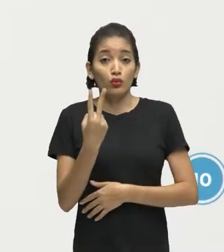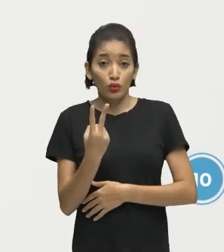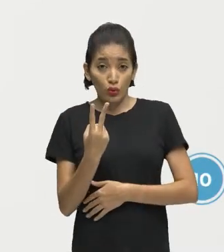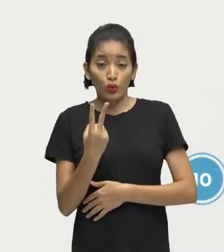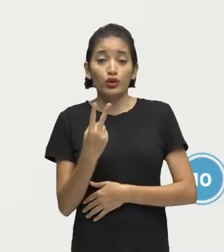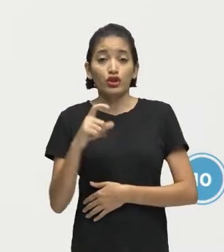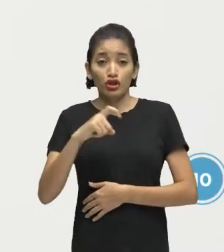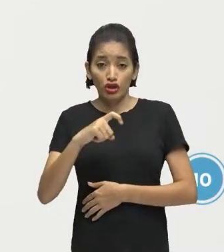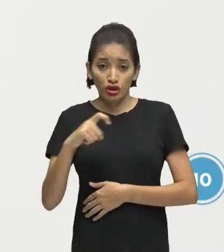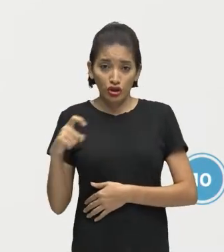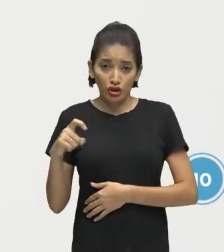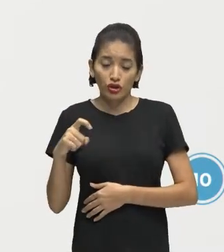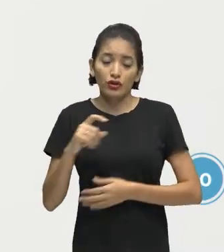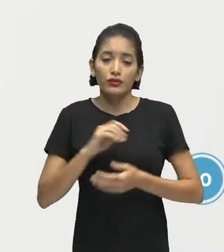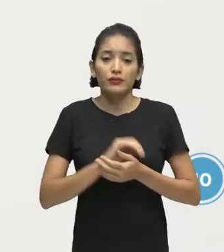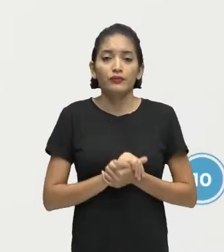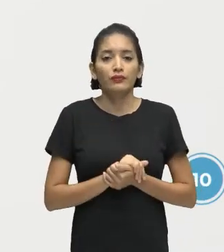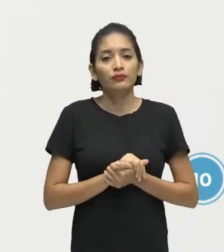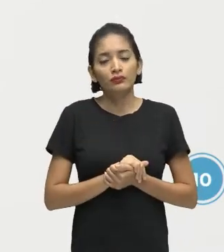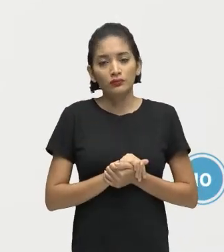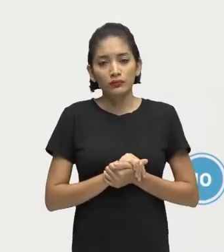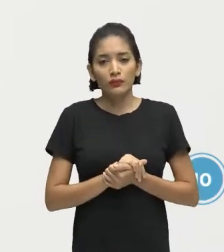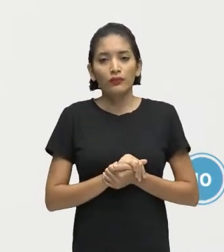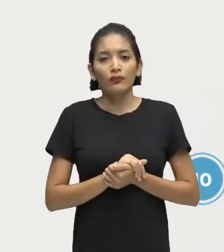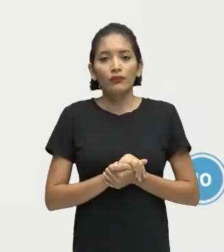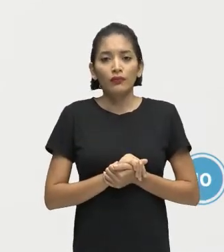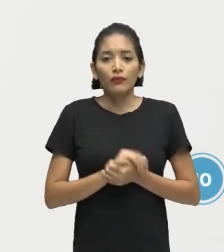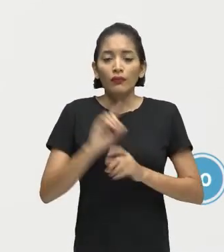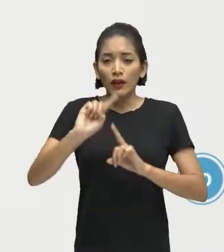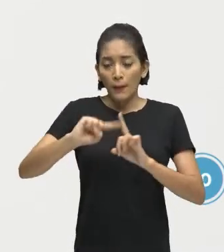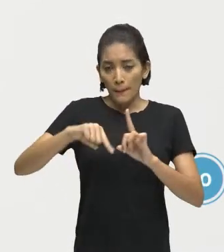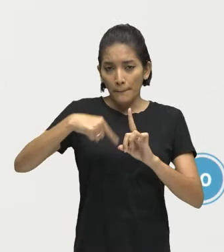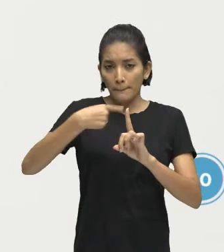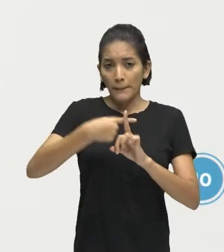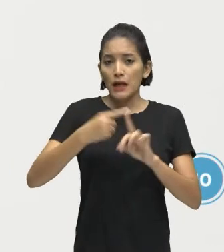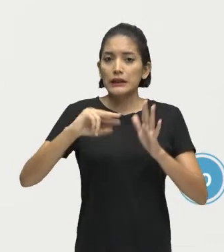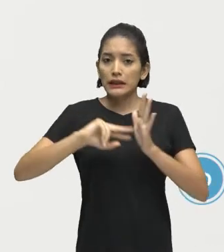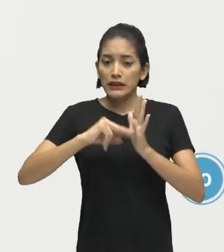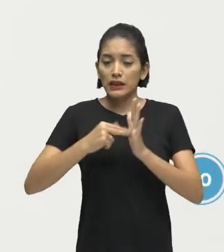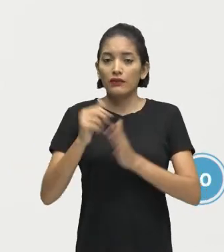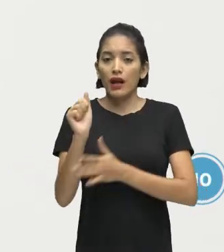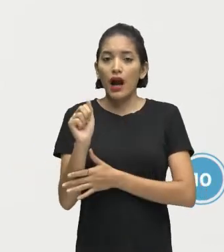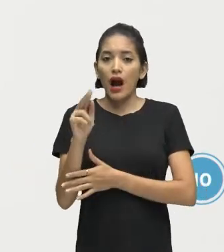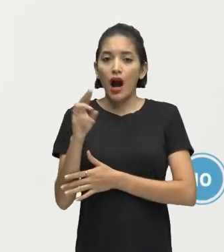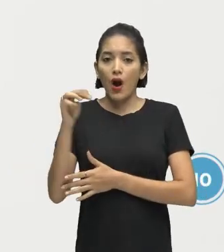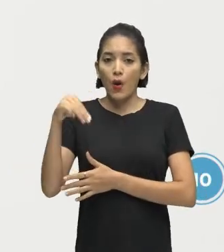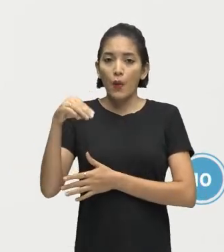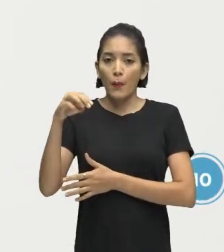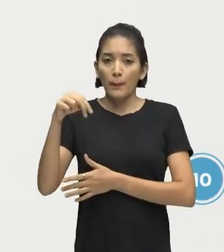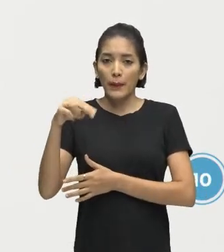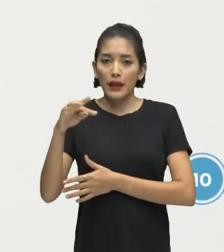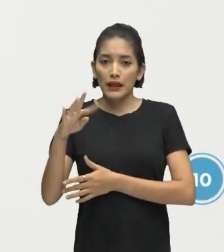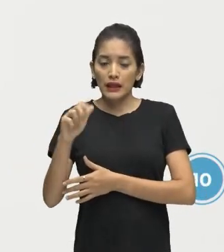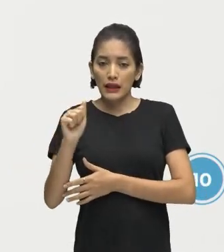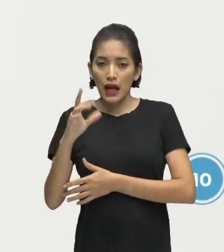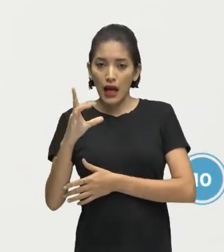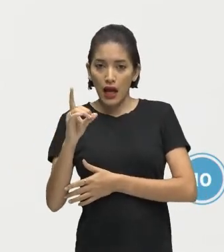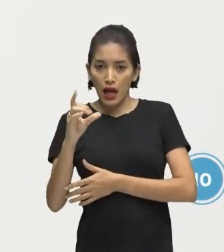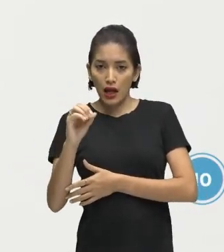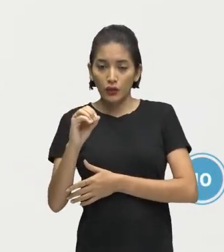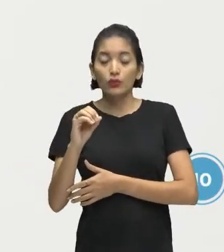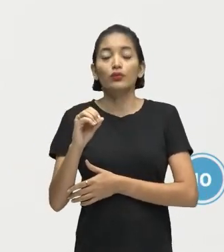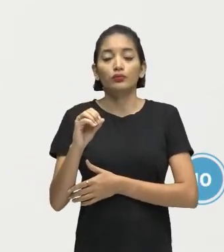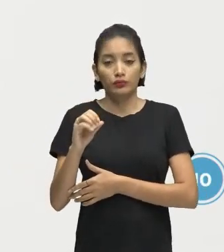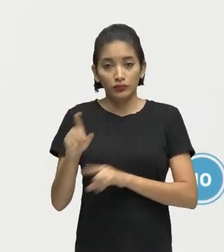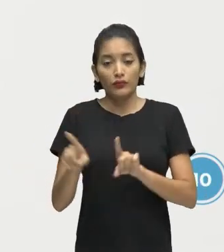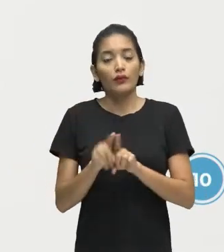2x, aumentado de 15. Aumentado, então a gente vai pôr o sinal de mais. Aumentado de quanto? De